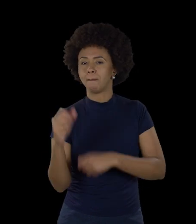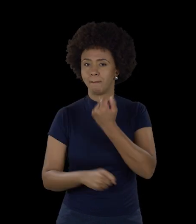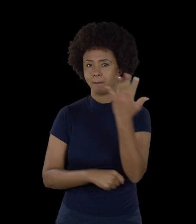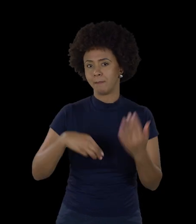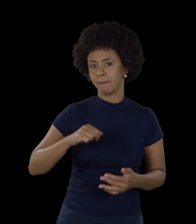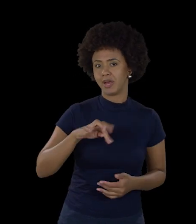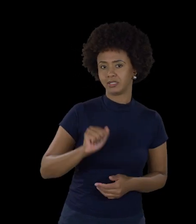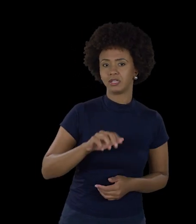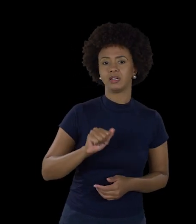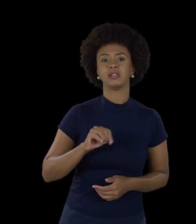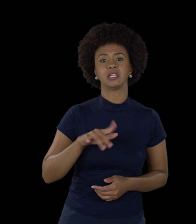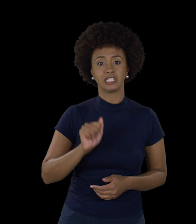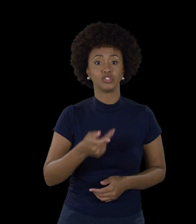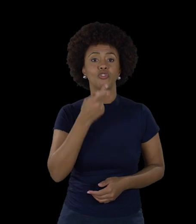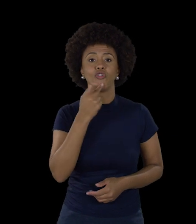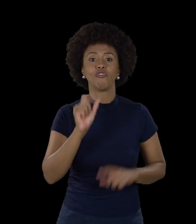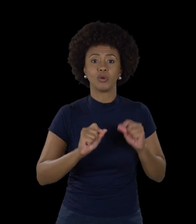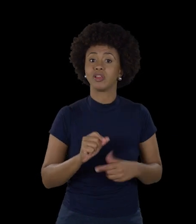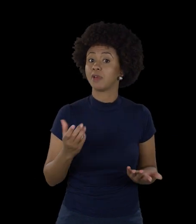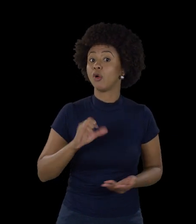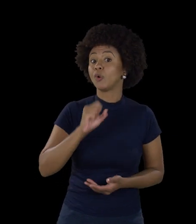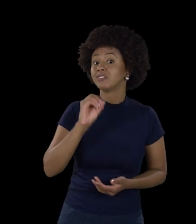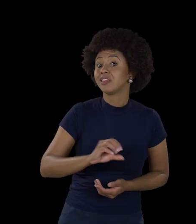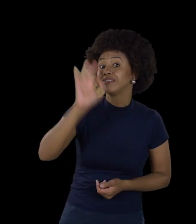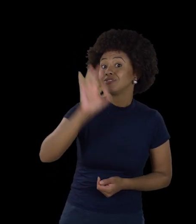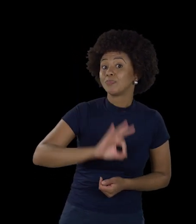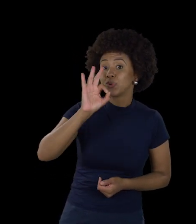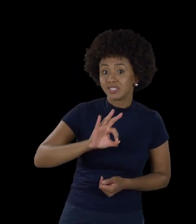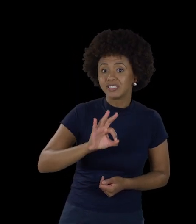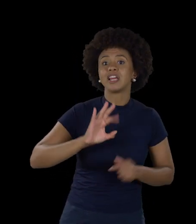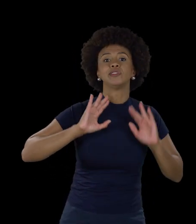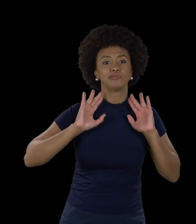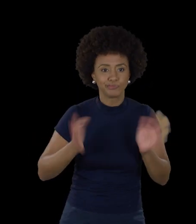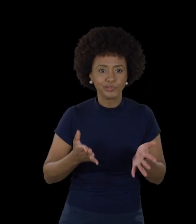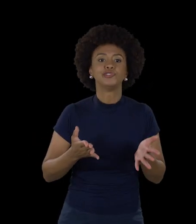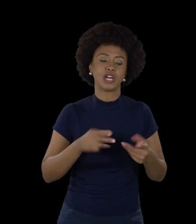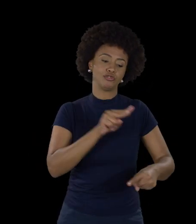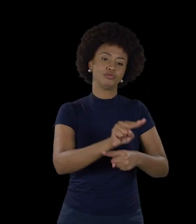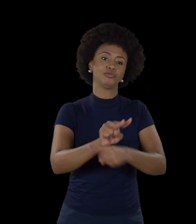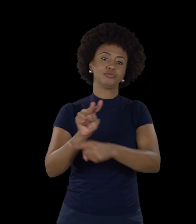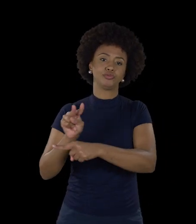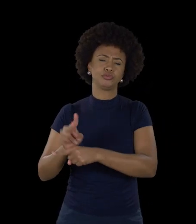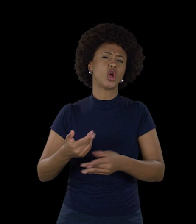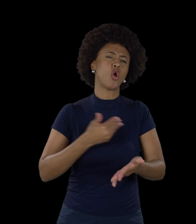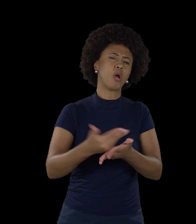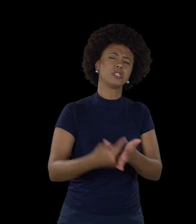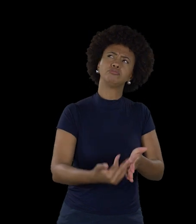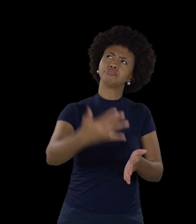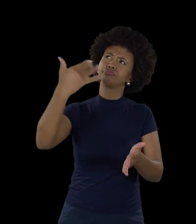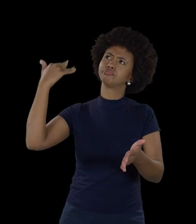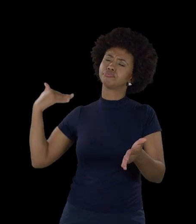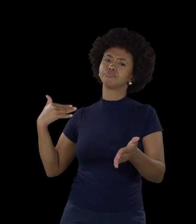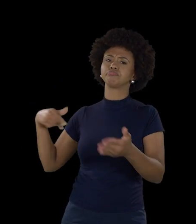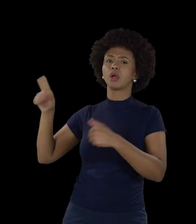área. Isso desde que o Brasil passou a ser colonizado pelos portugueses. Nesse sentido, o governo e a